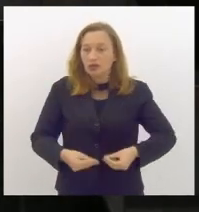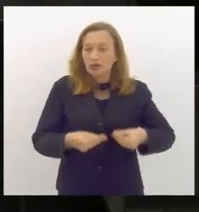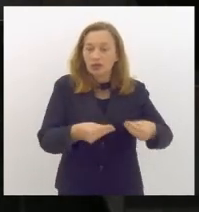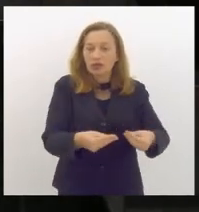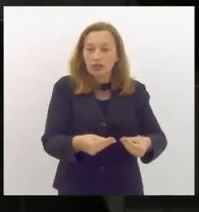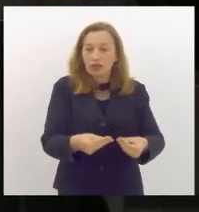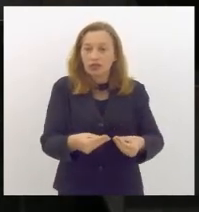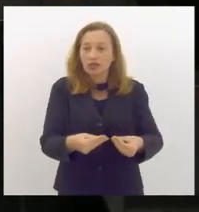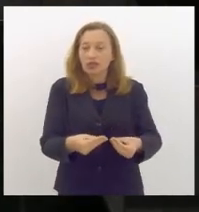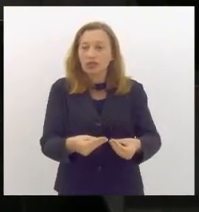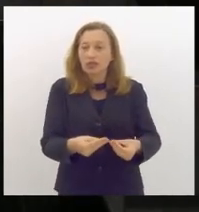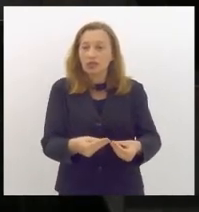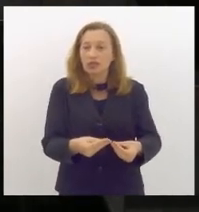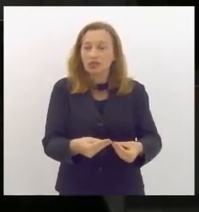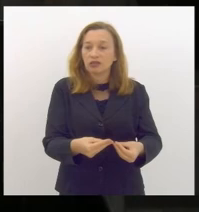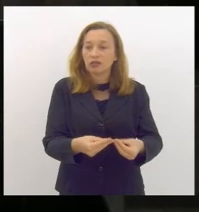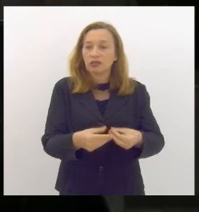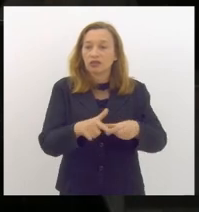de obra